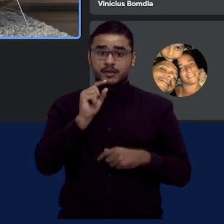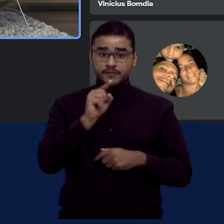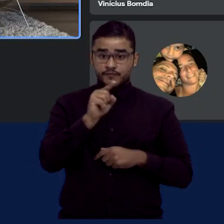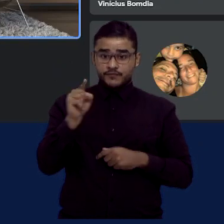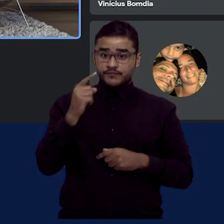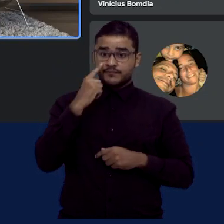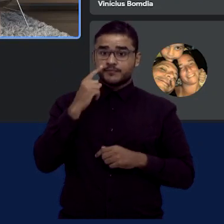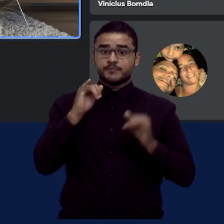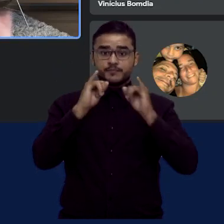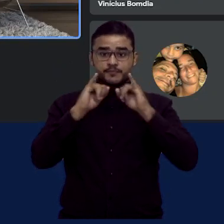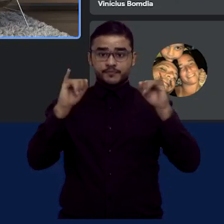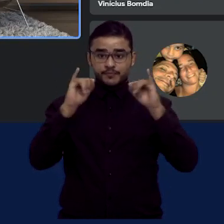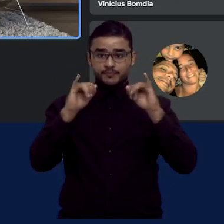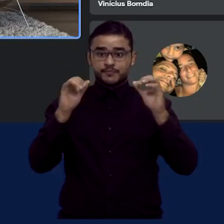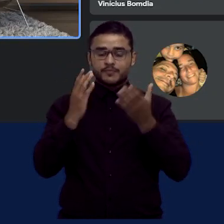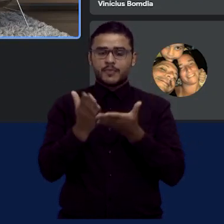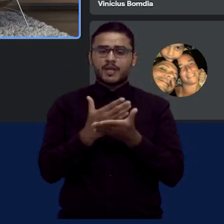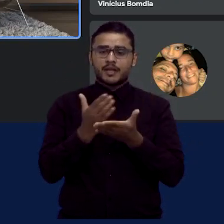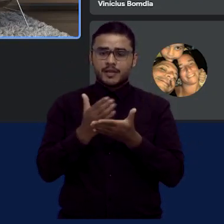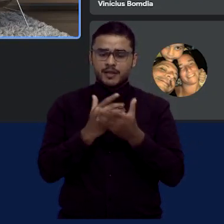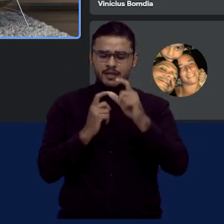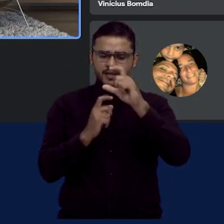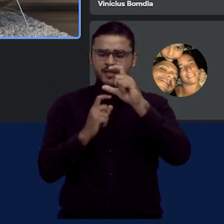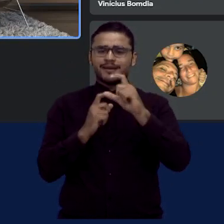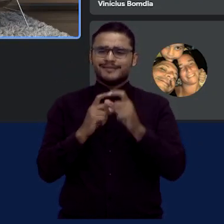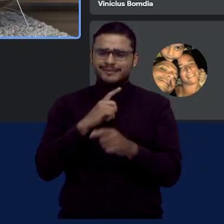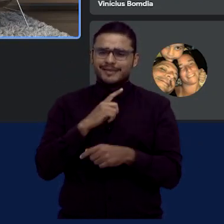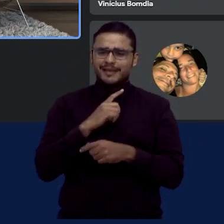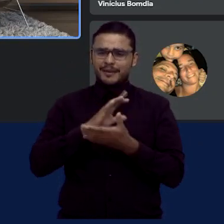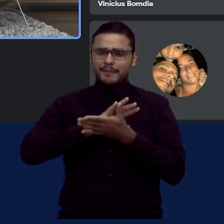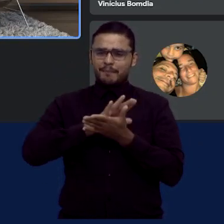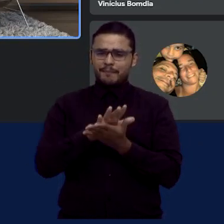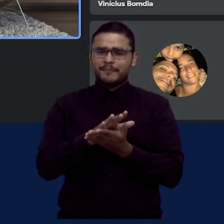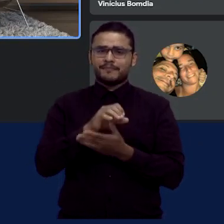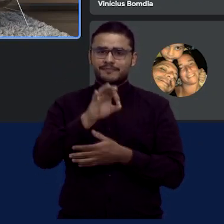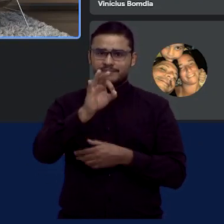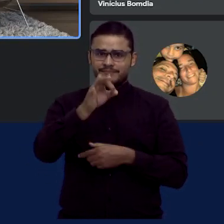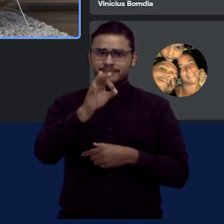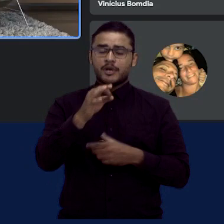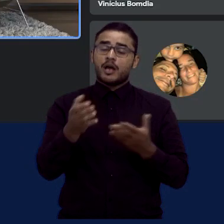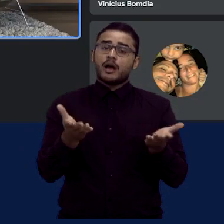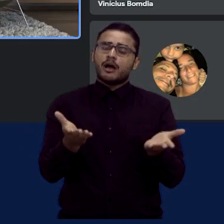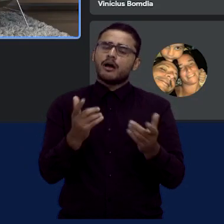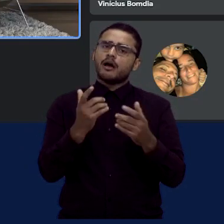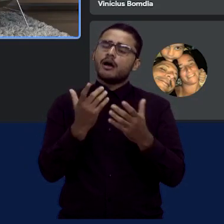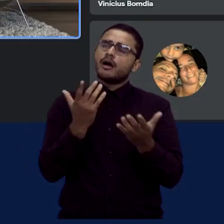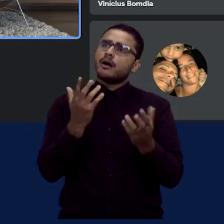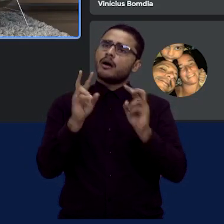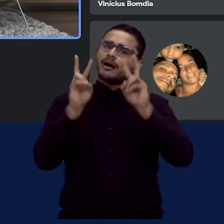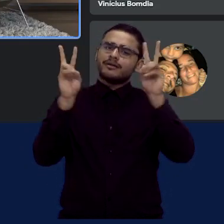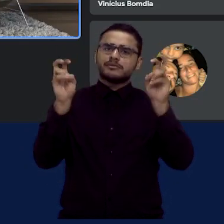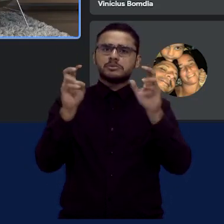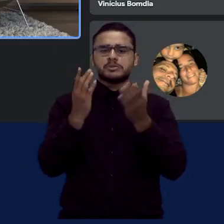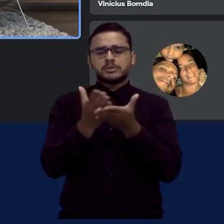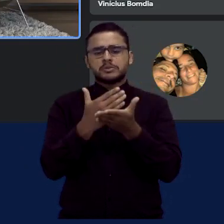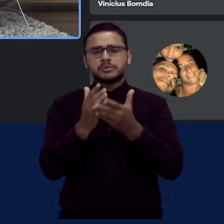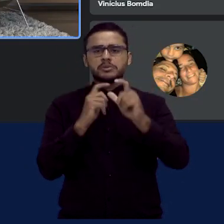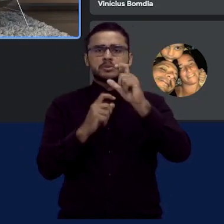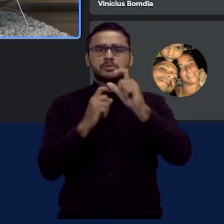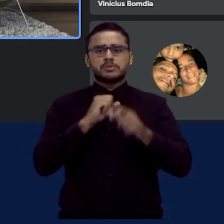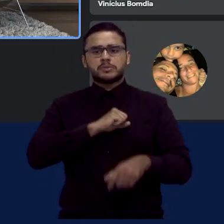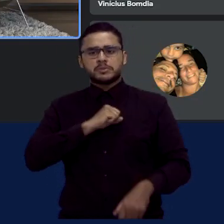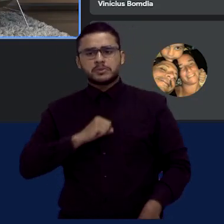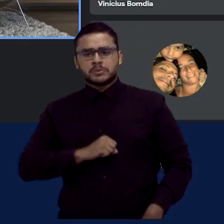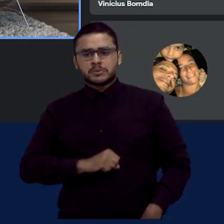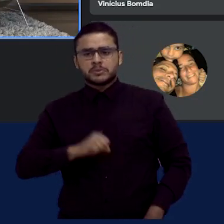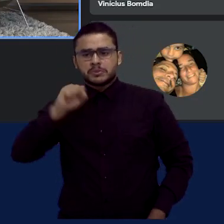como formato, e a gente vai aprender tudo isso aqui hoje um pouco, sofre desse enquadramento,